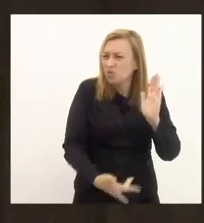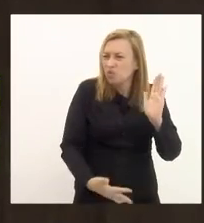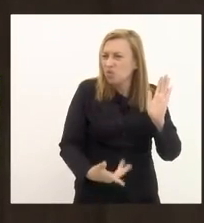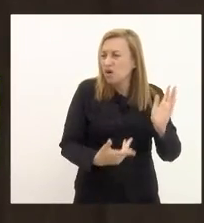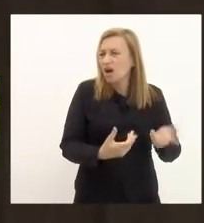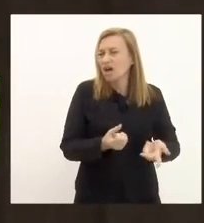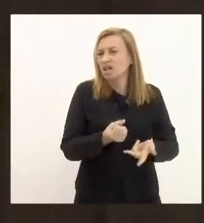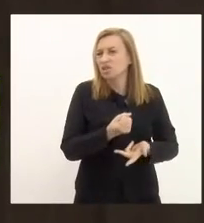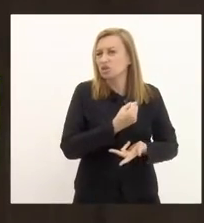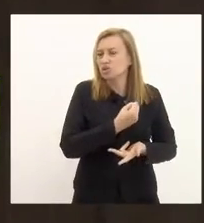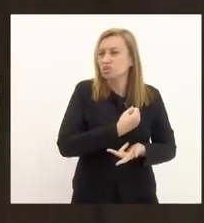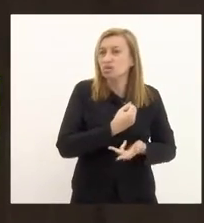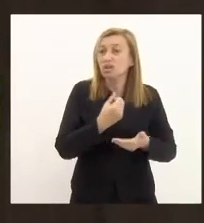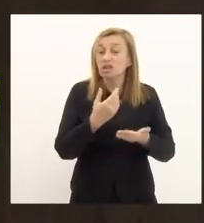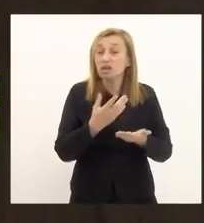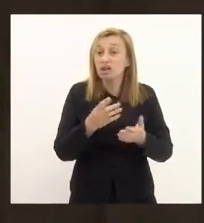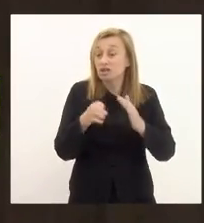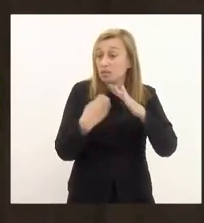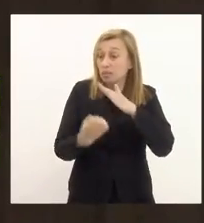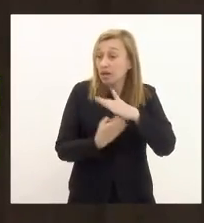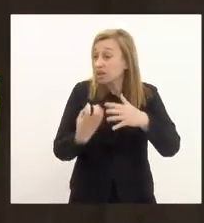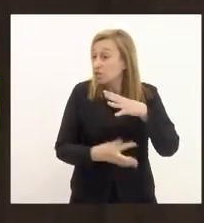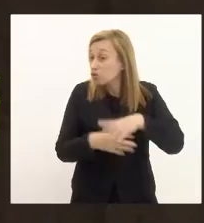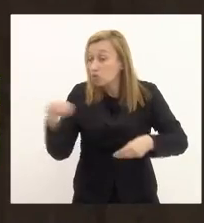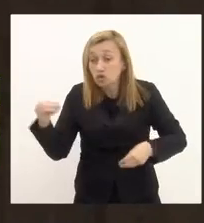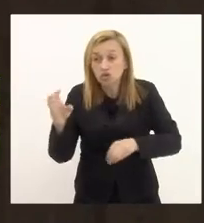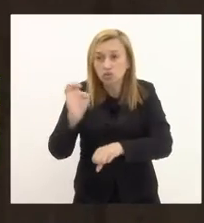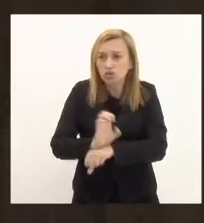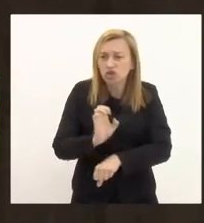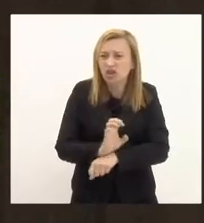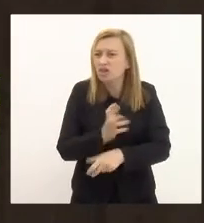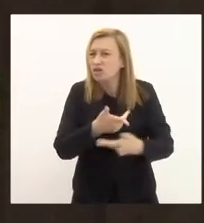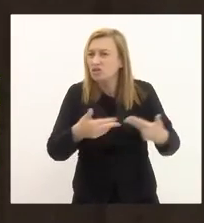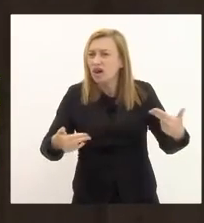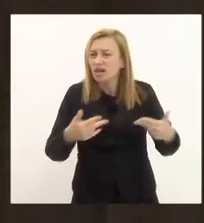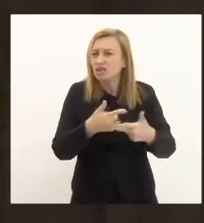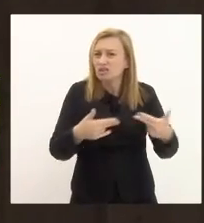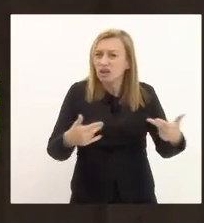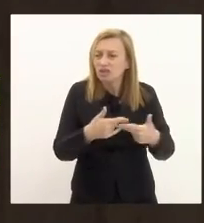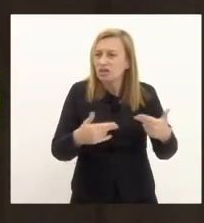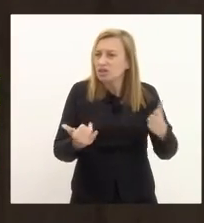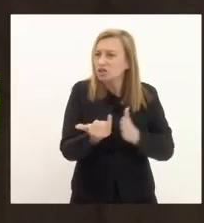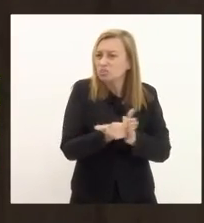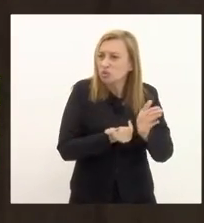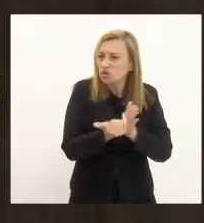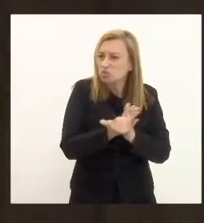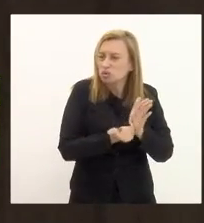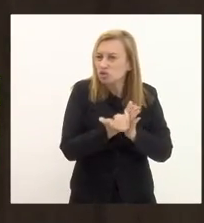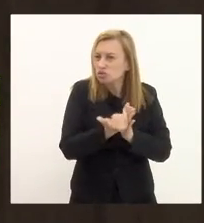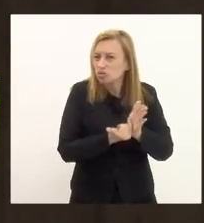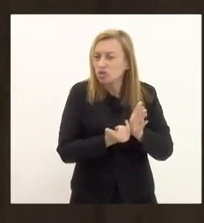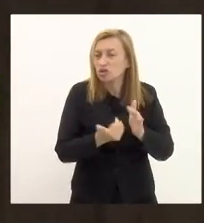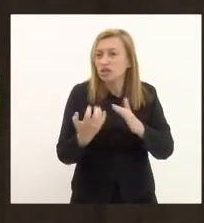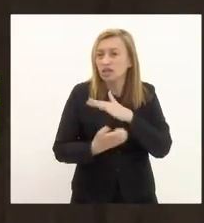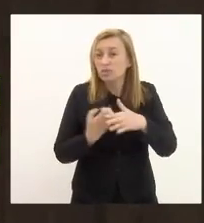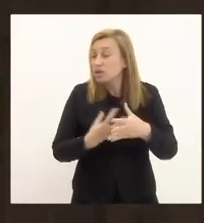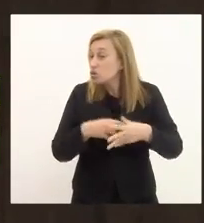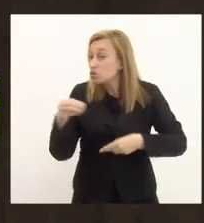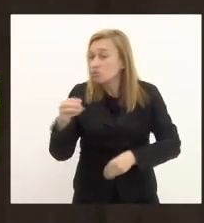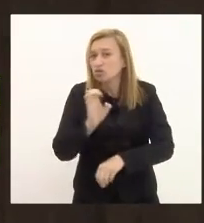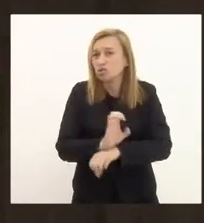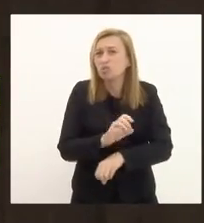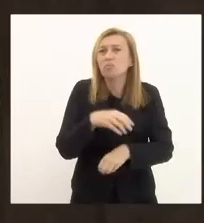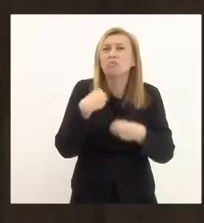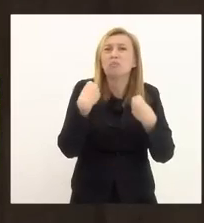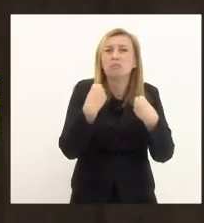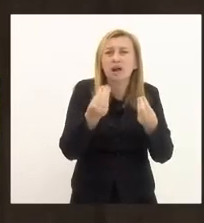e as empresas indo embora do Estado né tanta renúncia tanta isenção e as empresas indo embora do Estado né então para